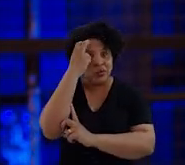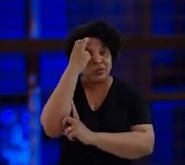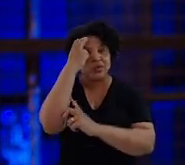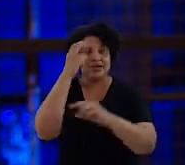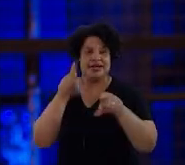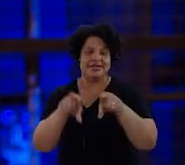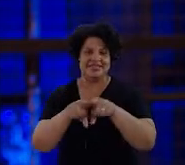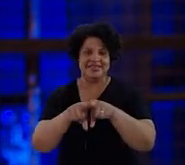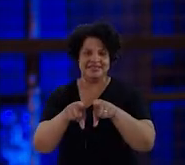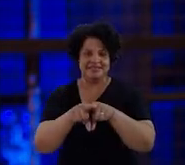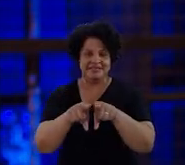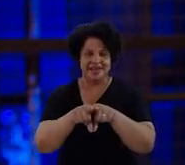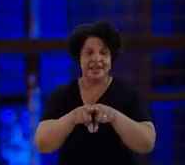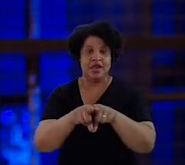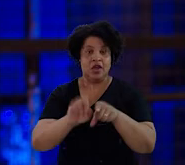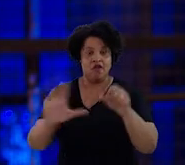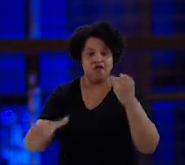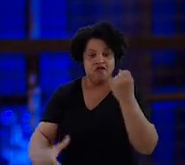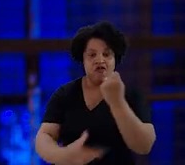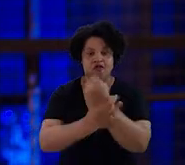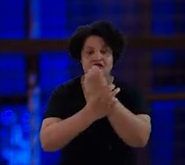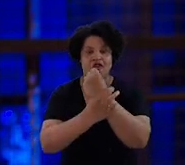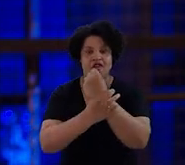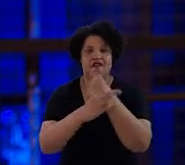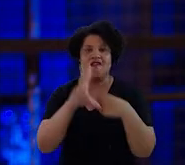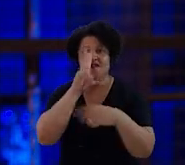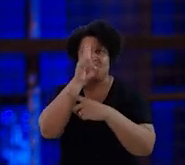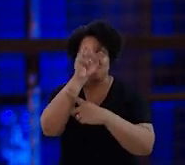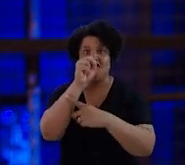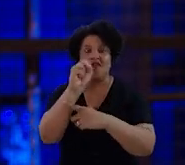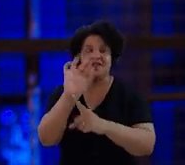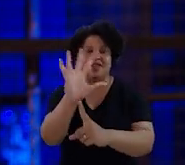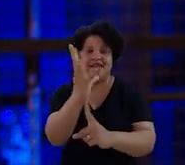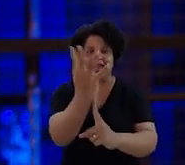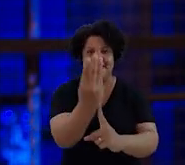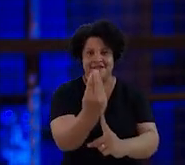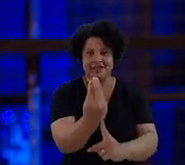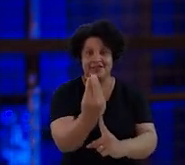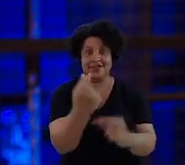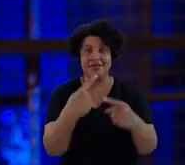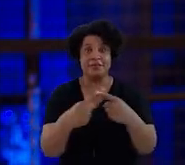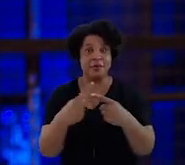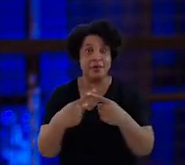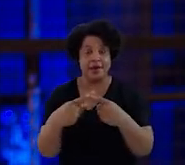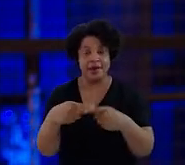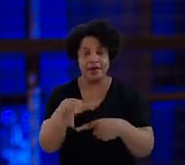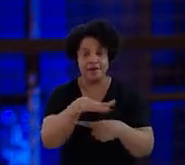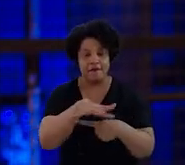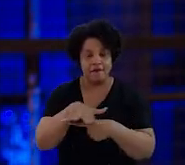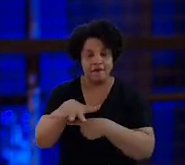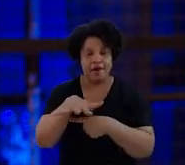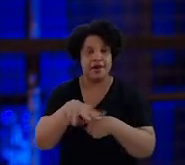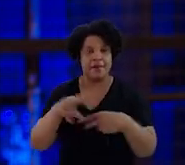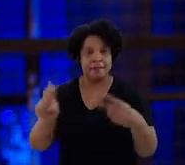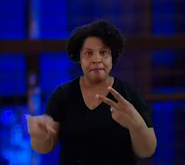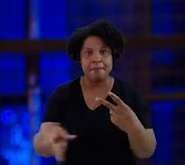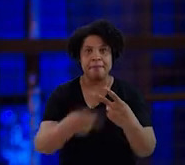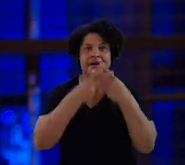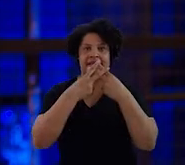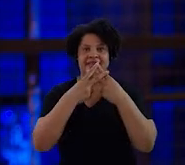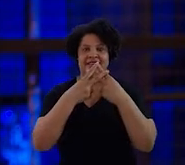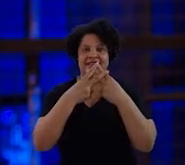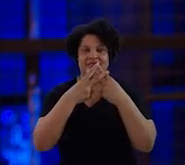que fortalece a arte, porque tipo, passou por um período em que nos prenderam, entre aspas, mas